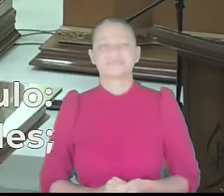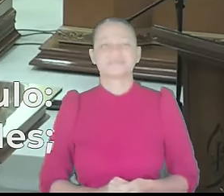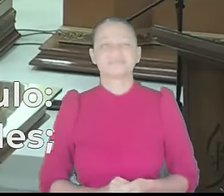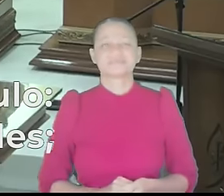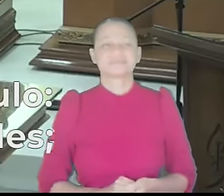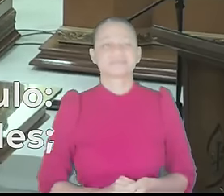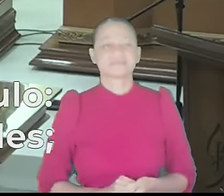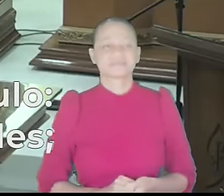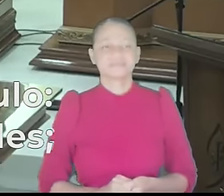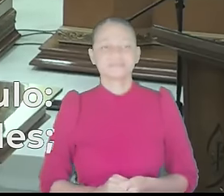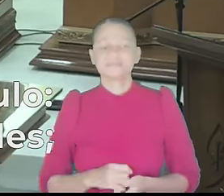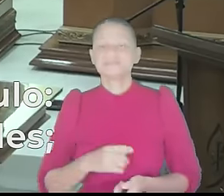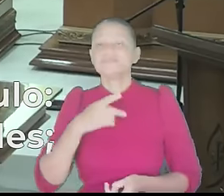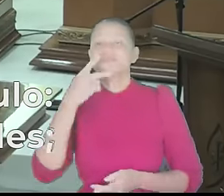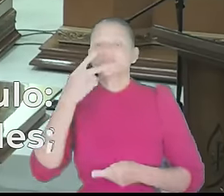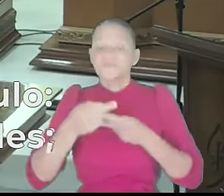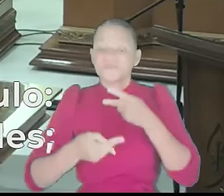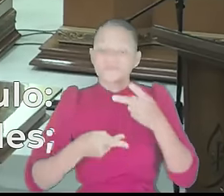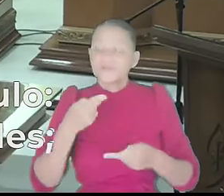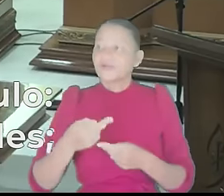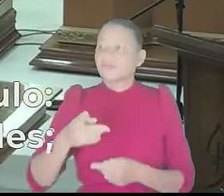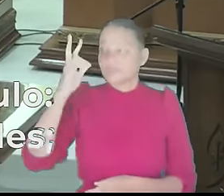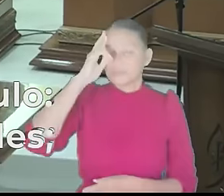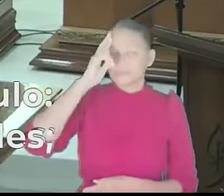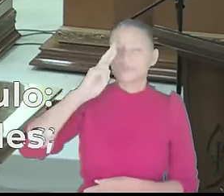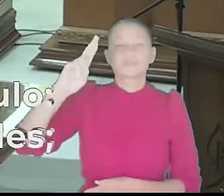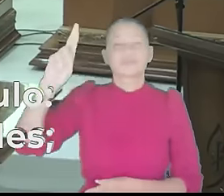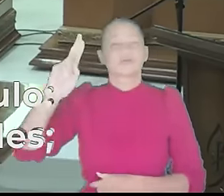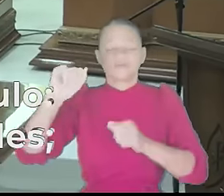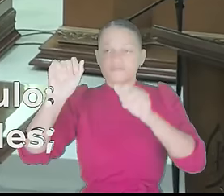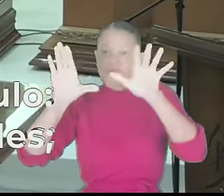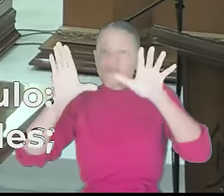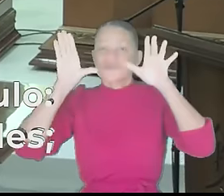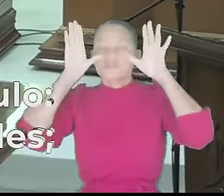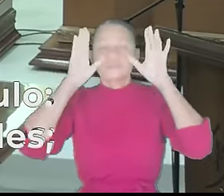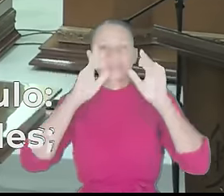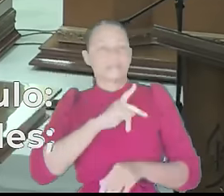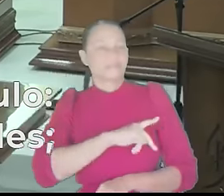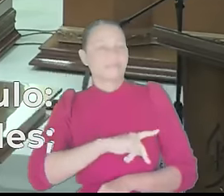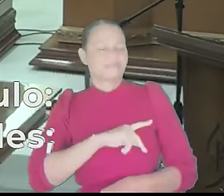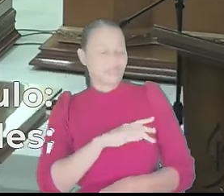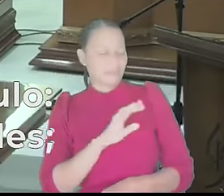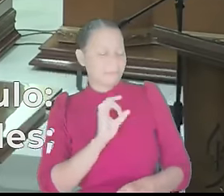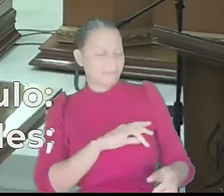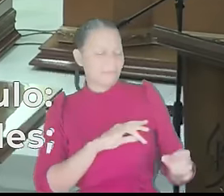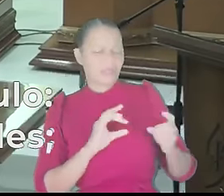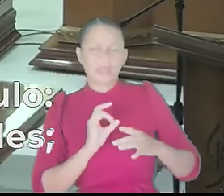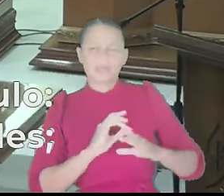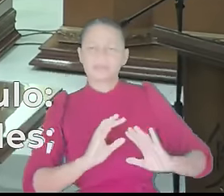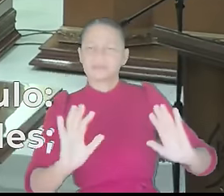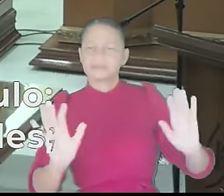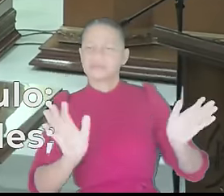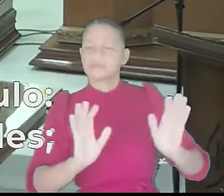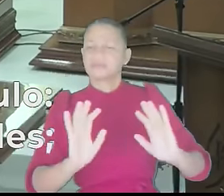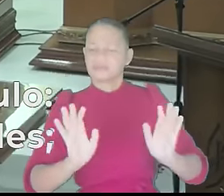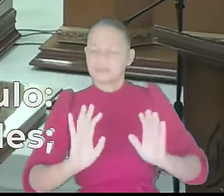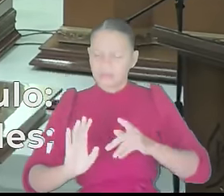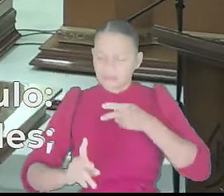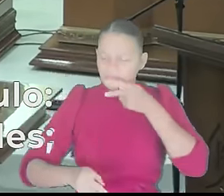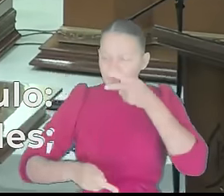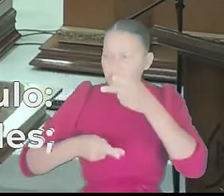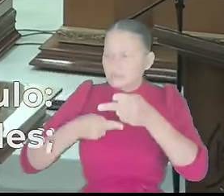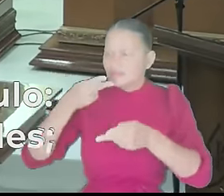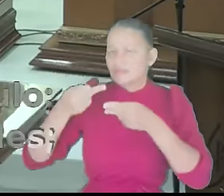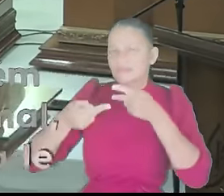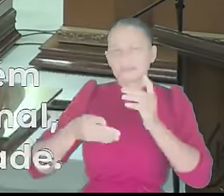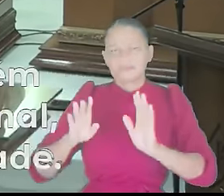E disse o Senhor em visão a Paulo: não temas, mas fala e não